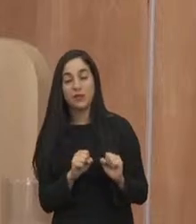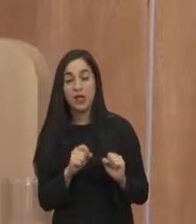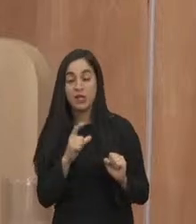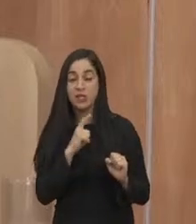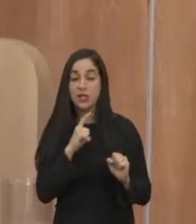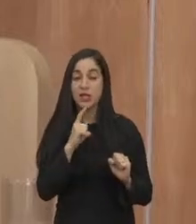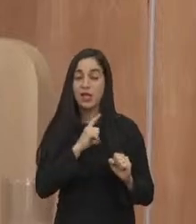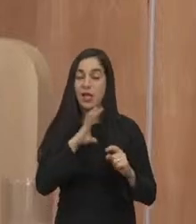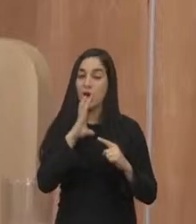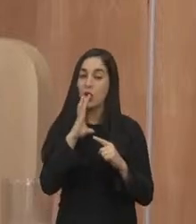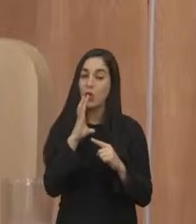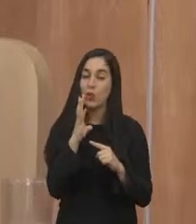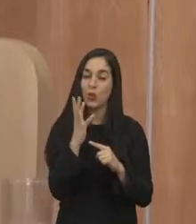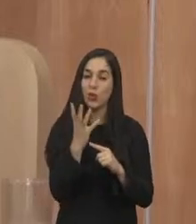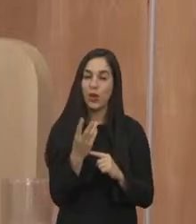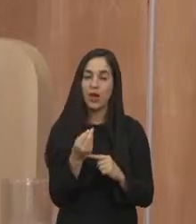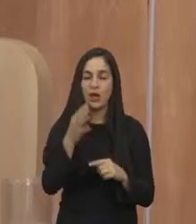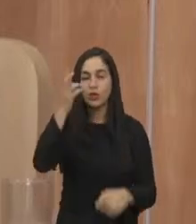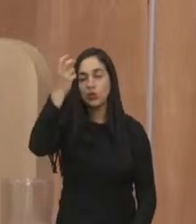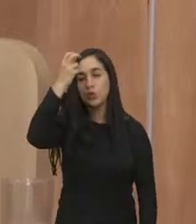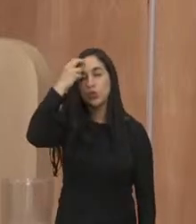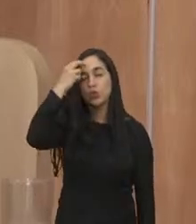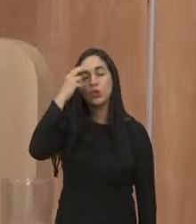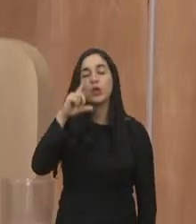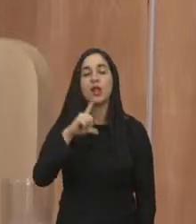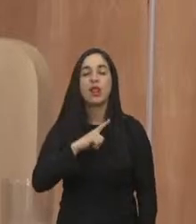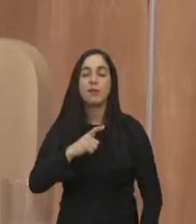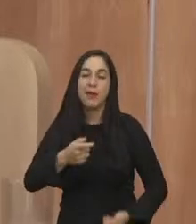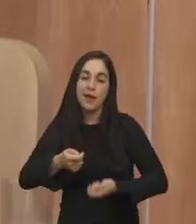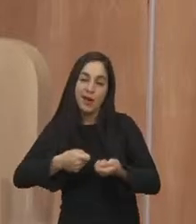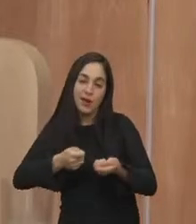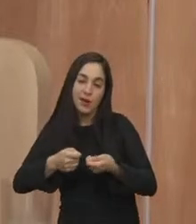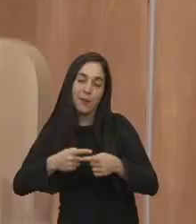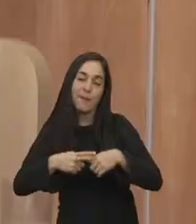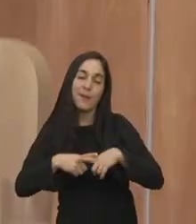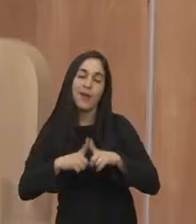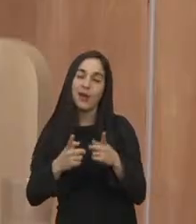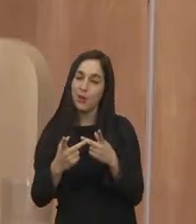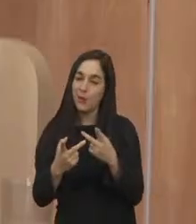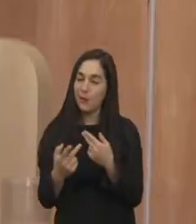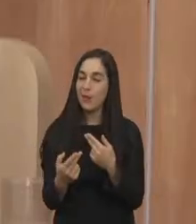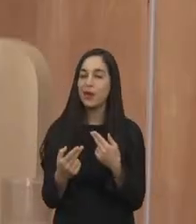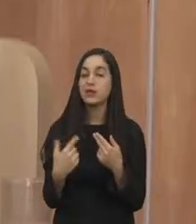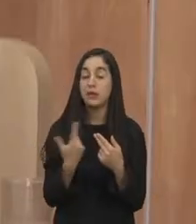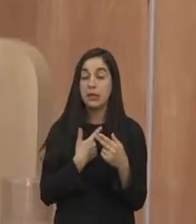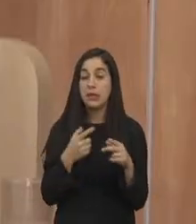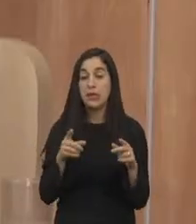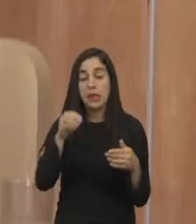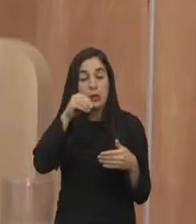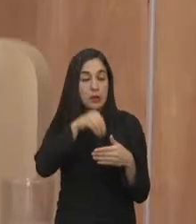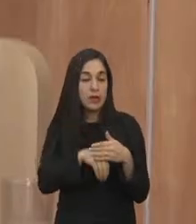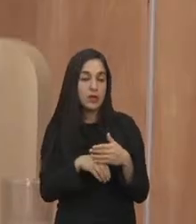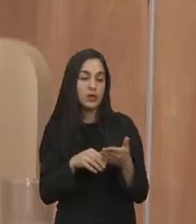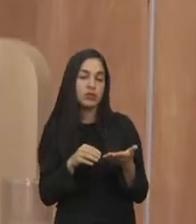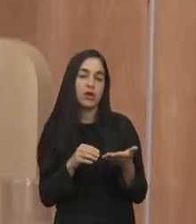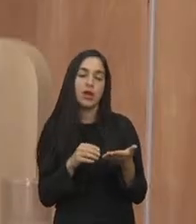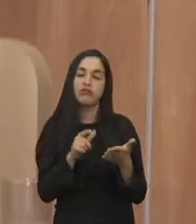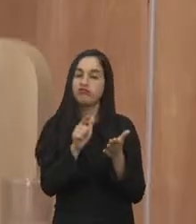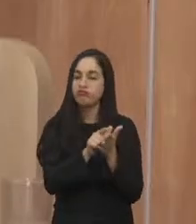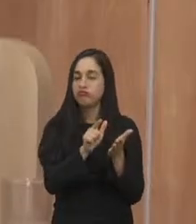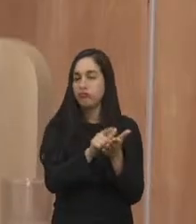área cultural, que cai no mesmo problema da área da economia, mas a gente já está incluindo no nosso PDI, no nosso relatório, o